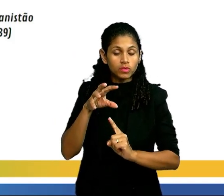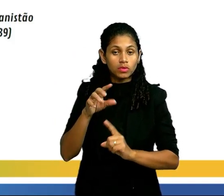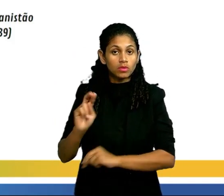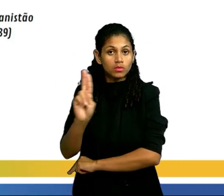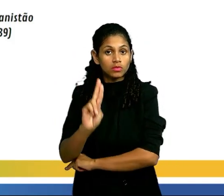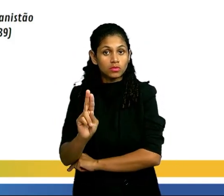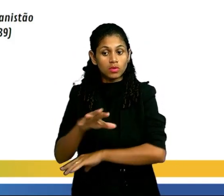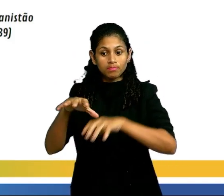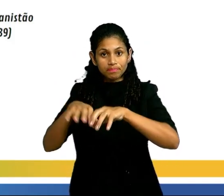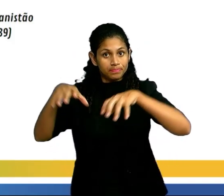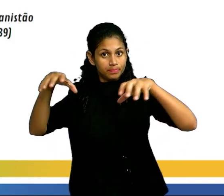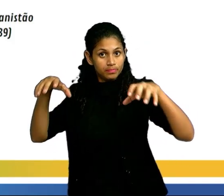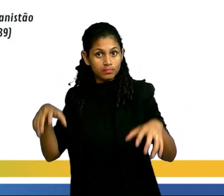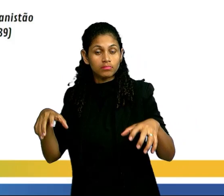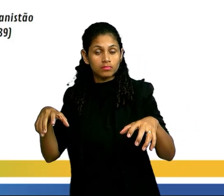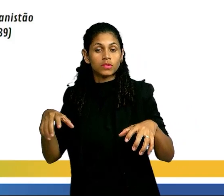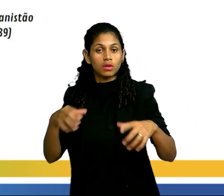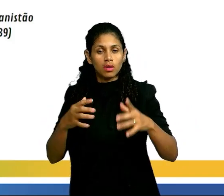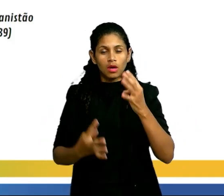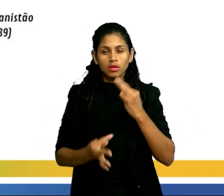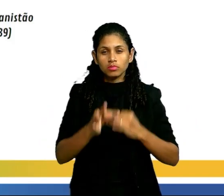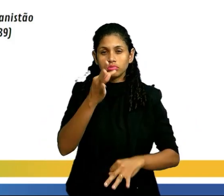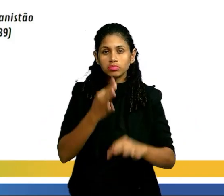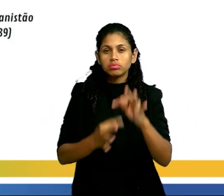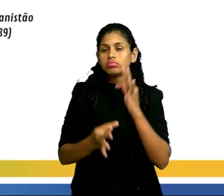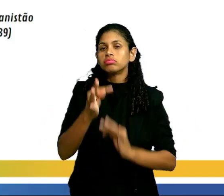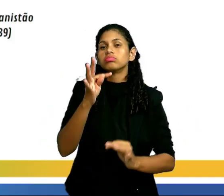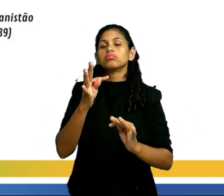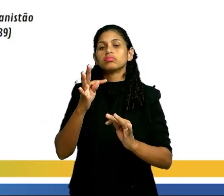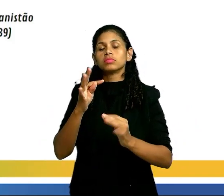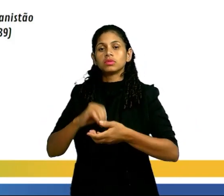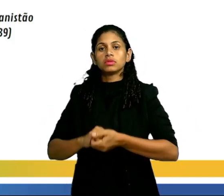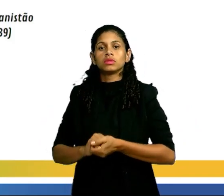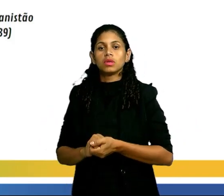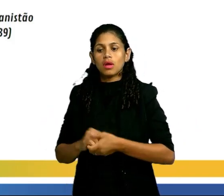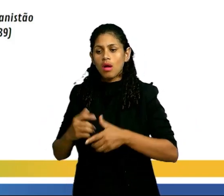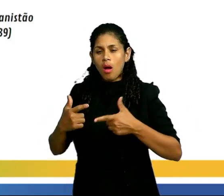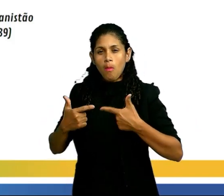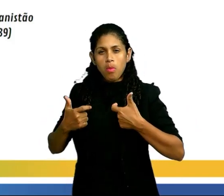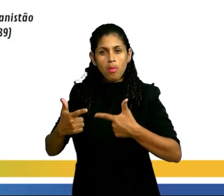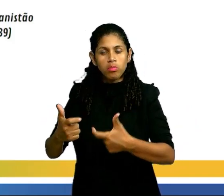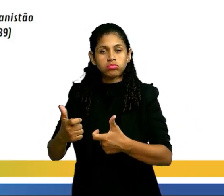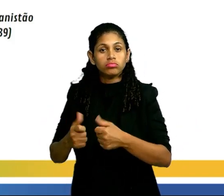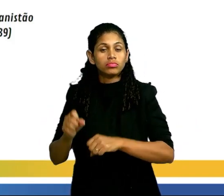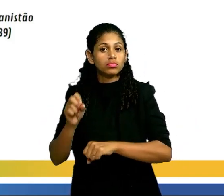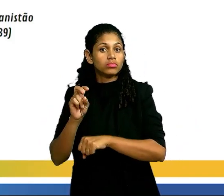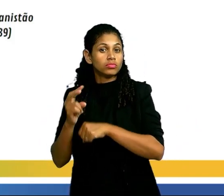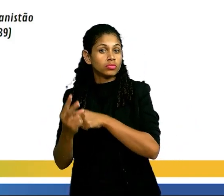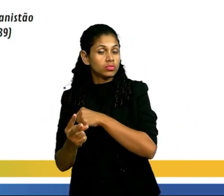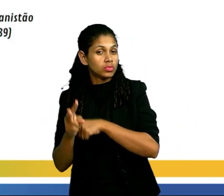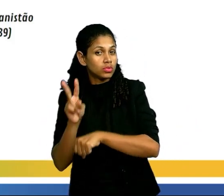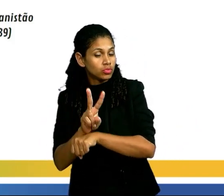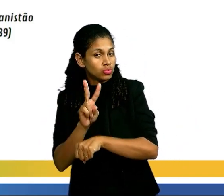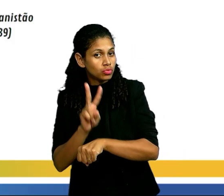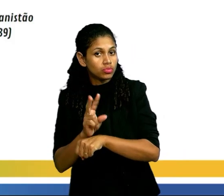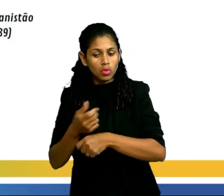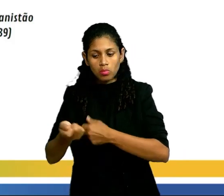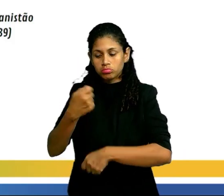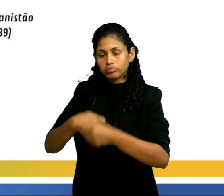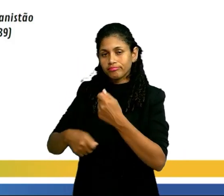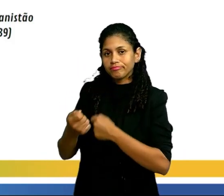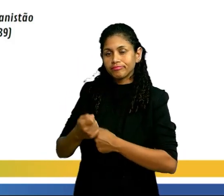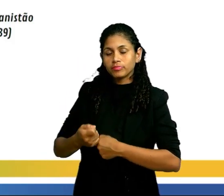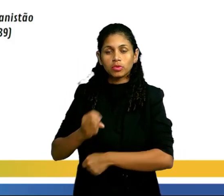lados, como as disputas tecnológicas, né, corrida espacial e armamentista, as ajudas econômicas, militares